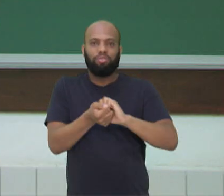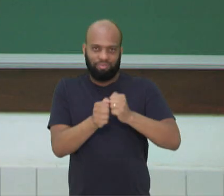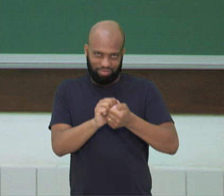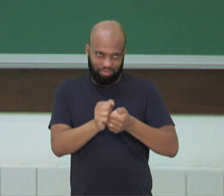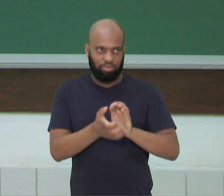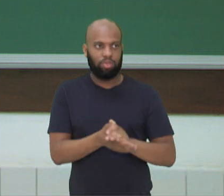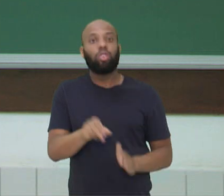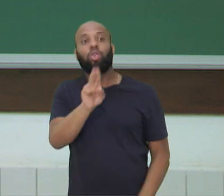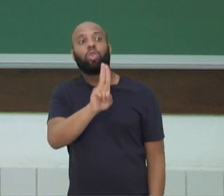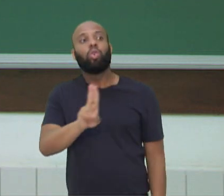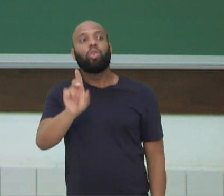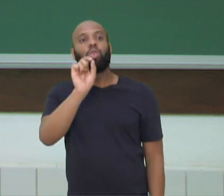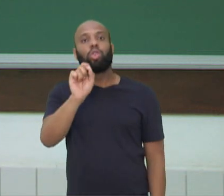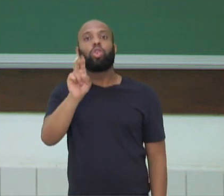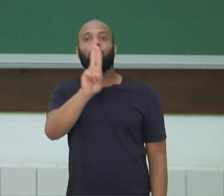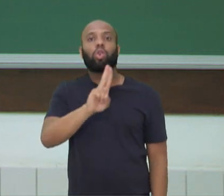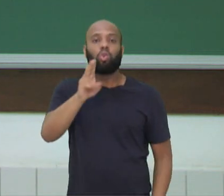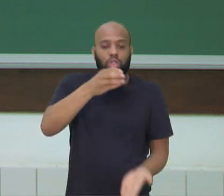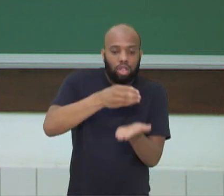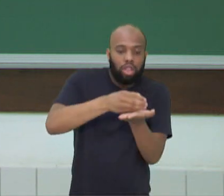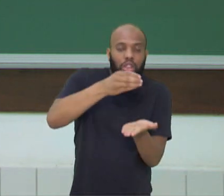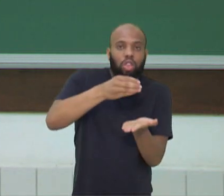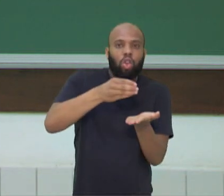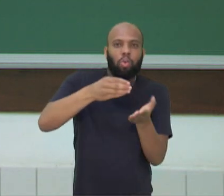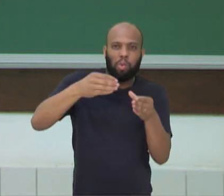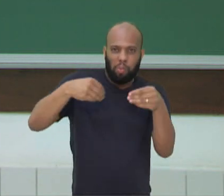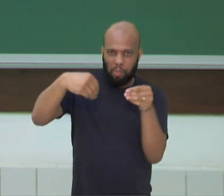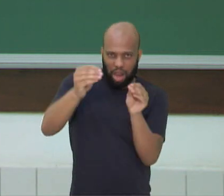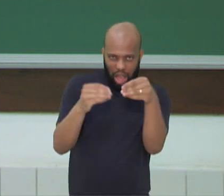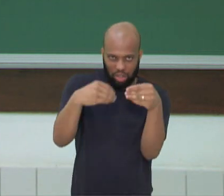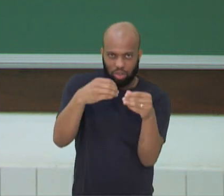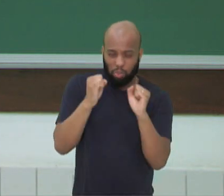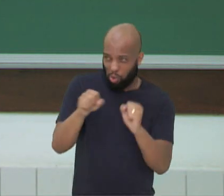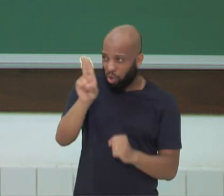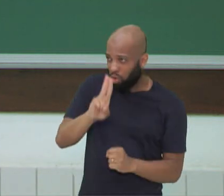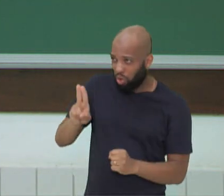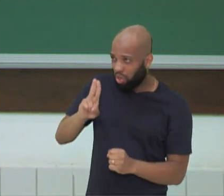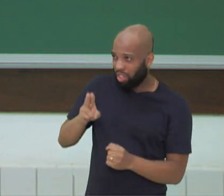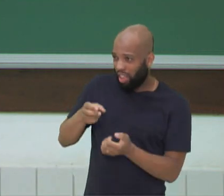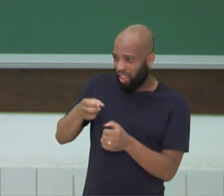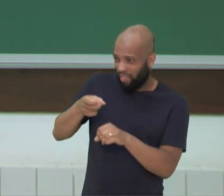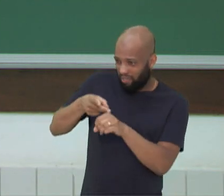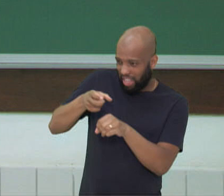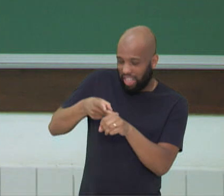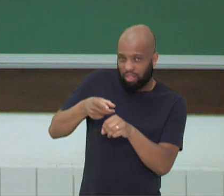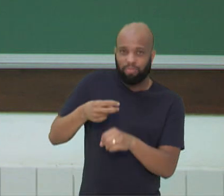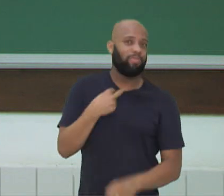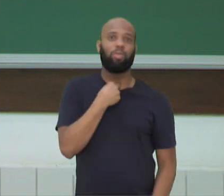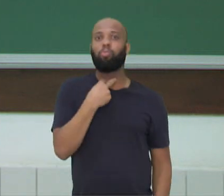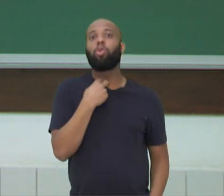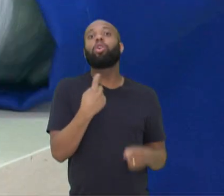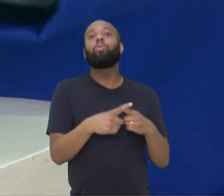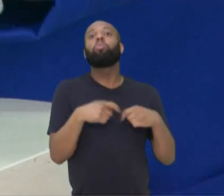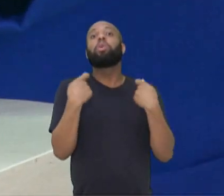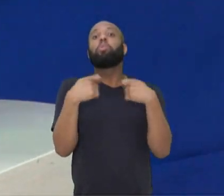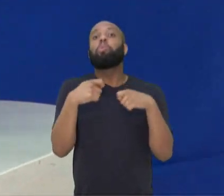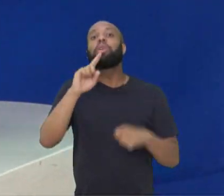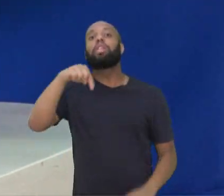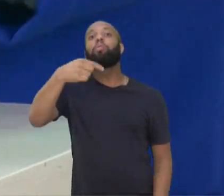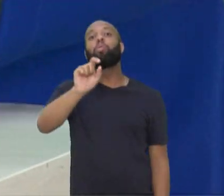é vocês utilizarem um copo plástico, tá? Mas, Fabiana, eu posso fazer em copo de vidro? Não, porque a gente